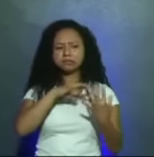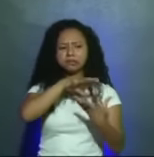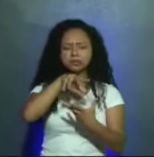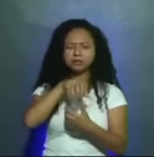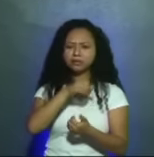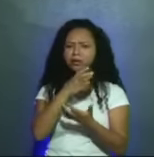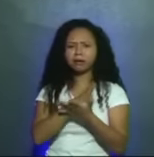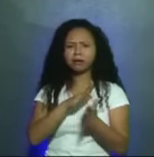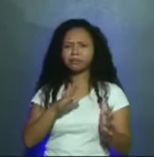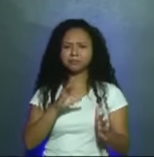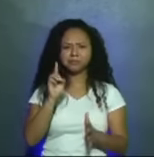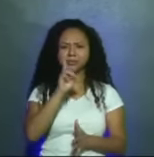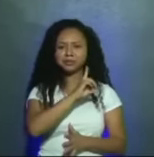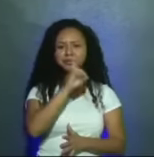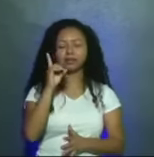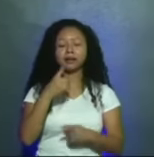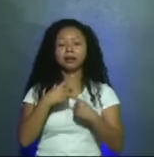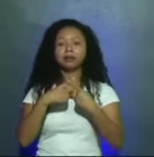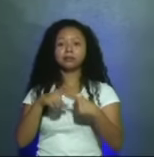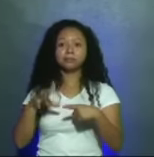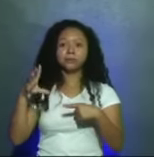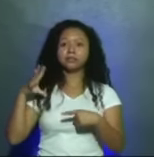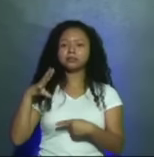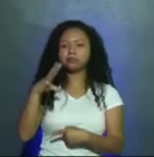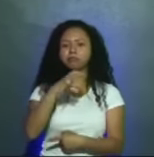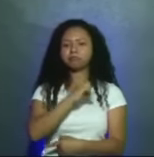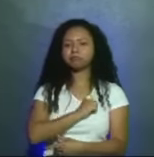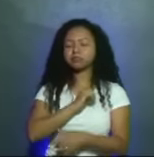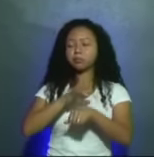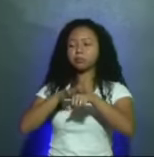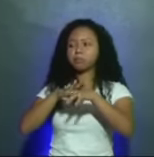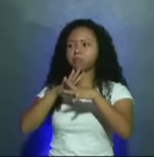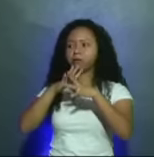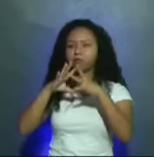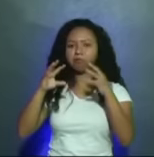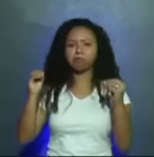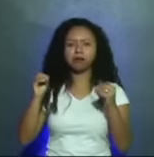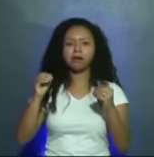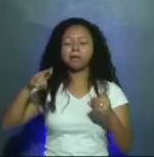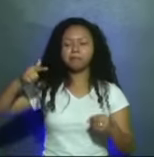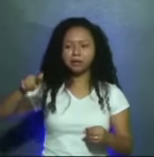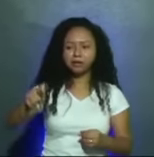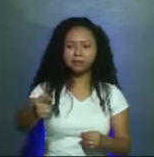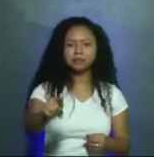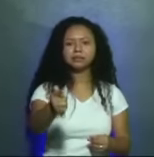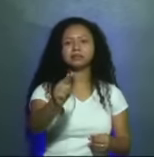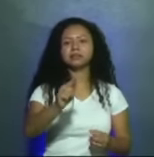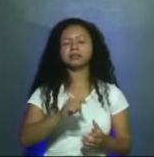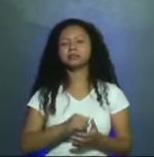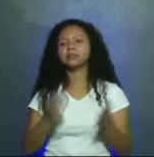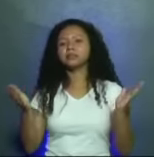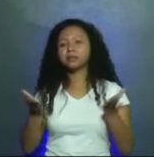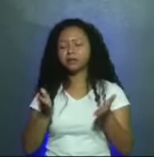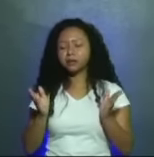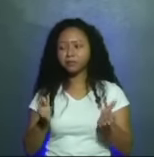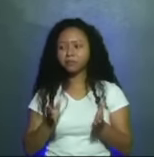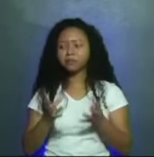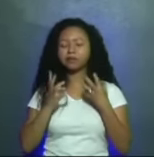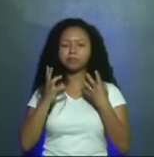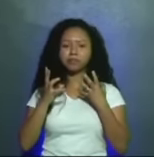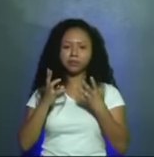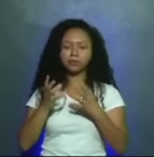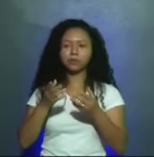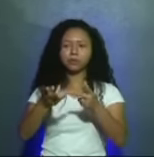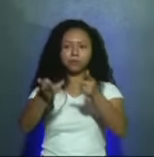é uma cura para a eternidade. É para a eternidade. Então agora, eu quero convidar vocês.